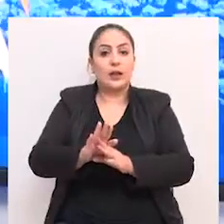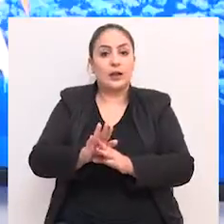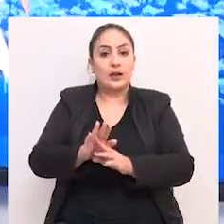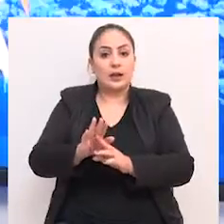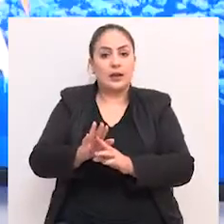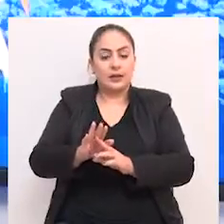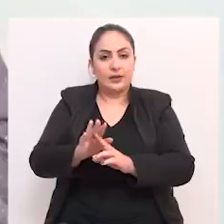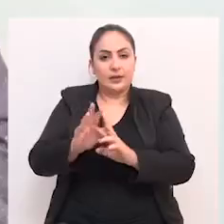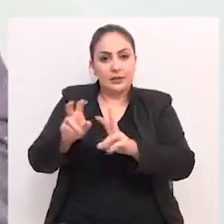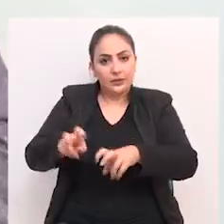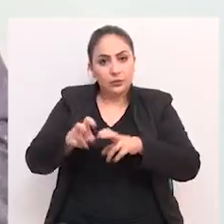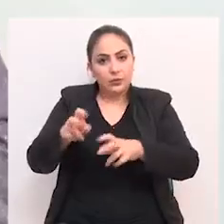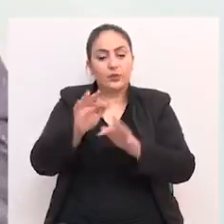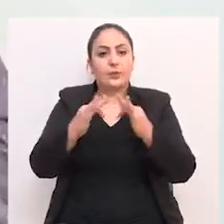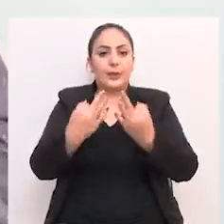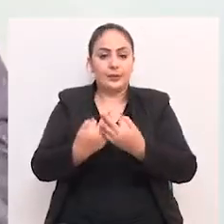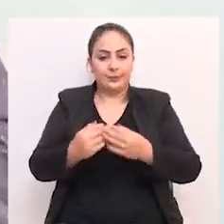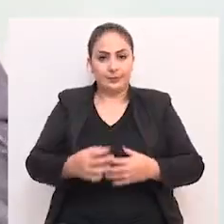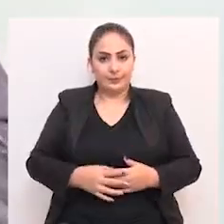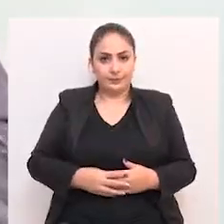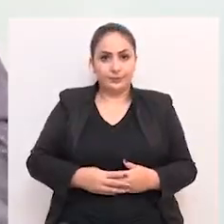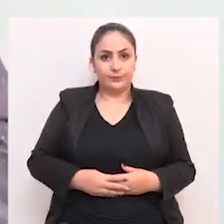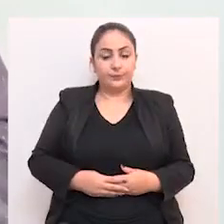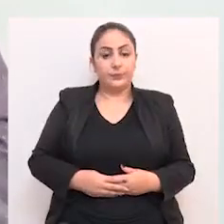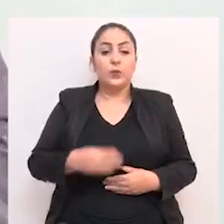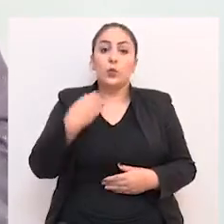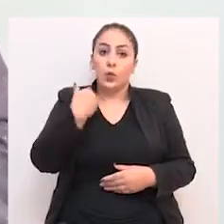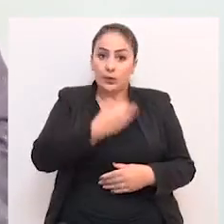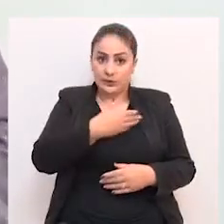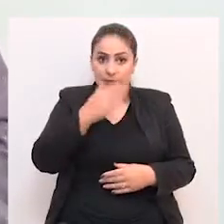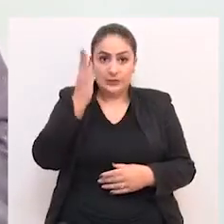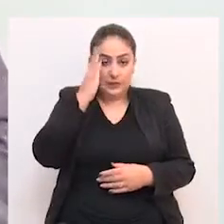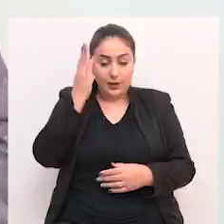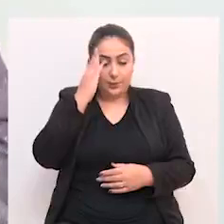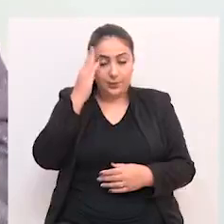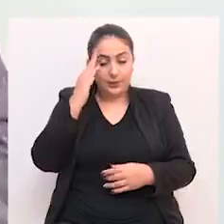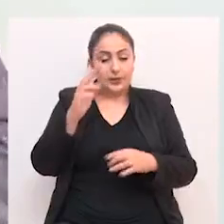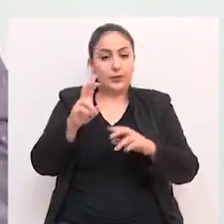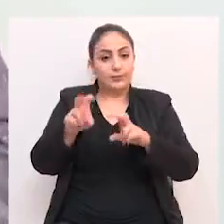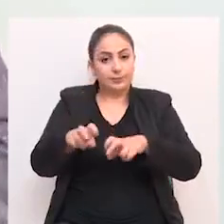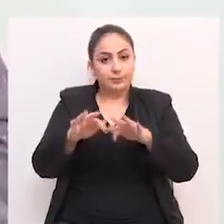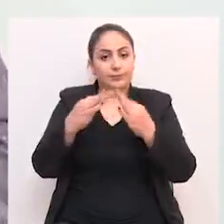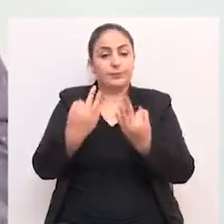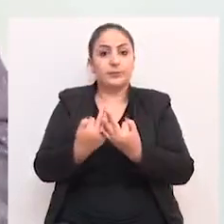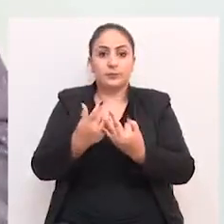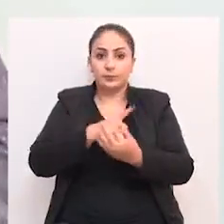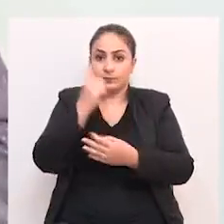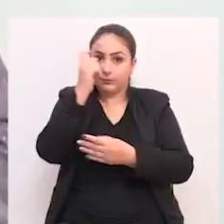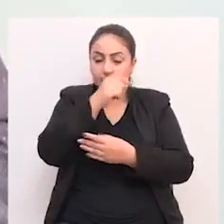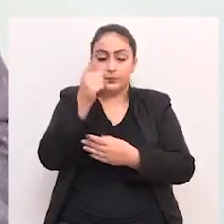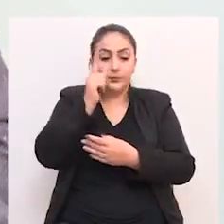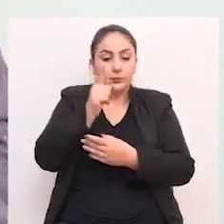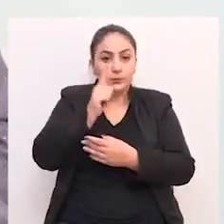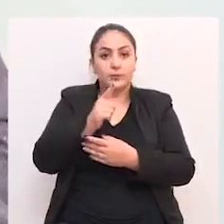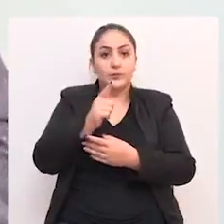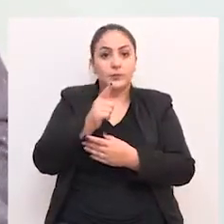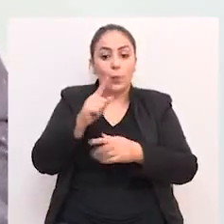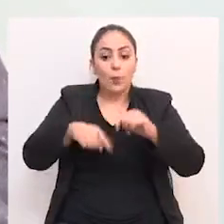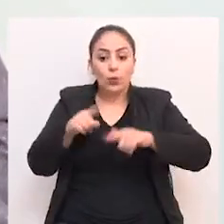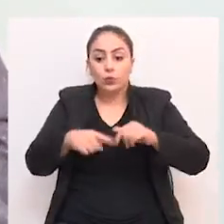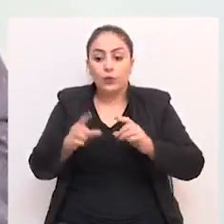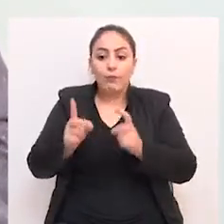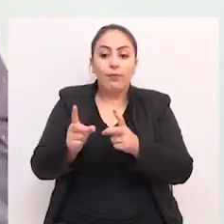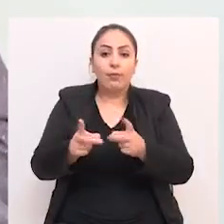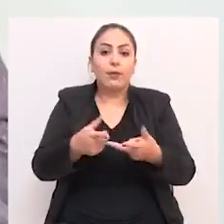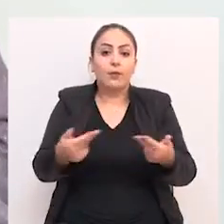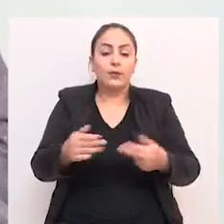agricultura familiar. A gente sabe que a agricultura familiar está com deficiência, com dificuldade para destinar seus produtos, né? O pequeno